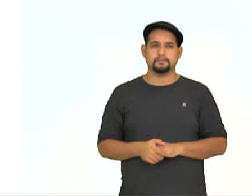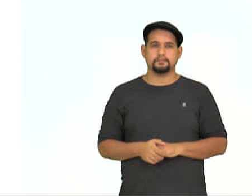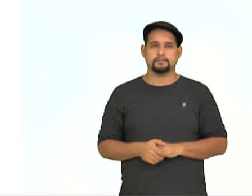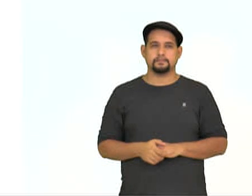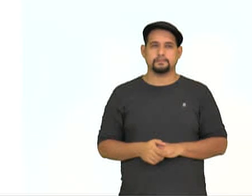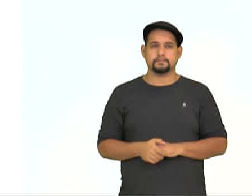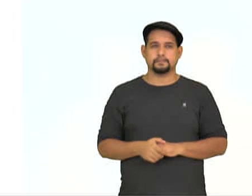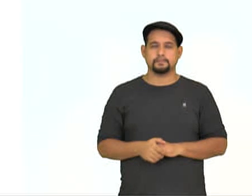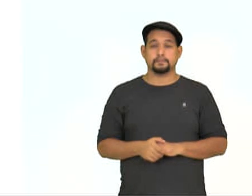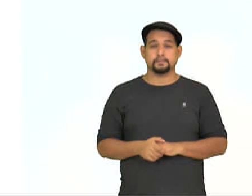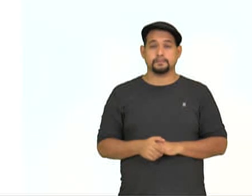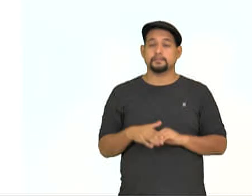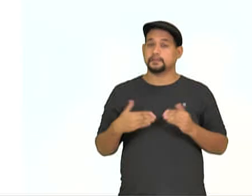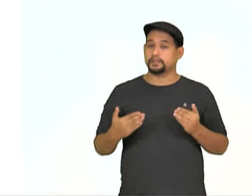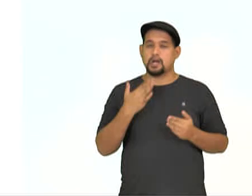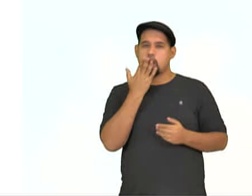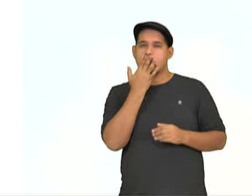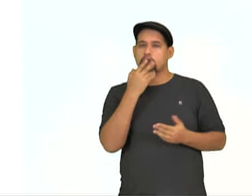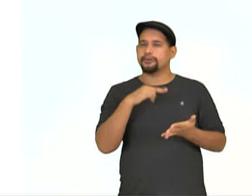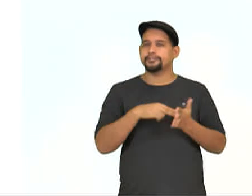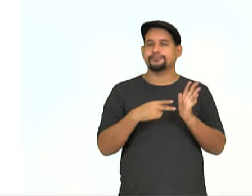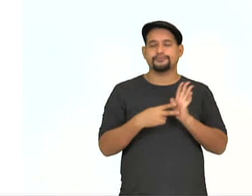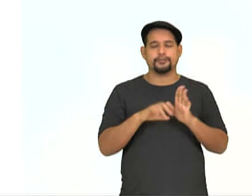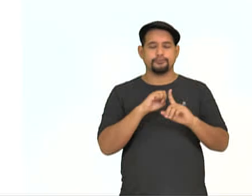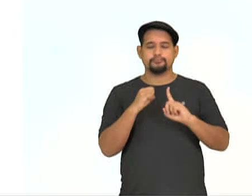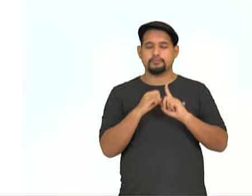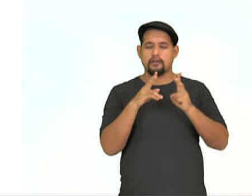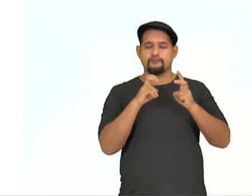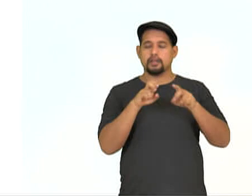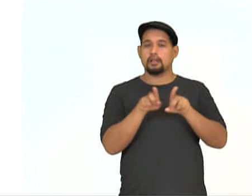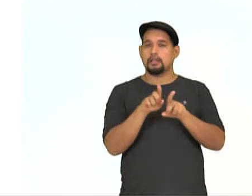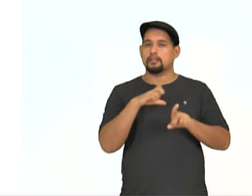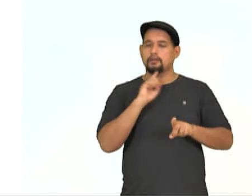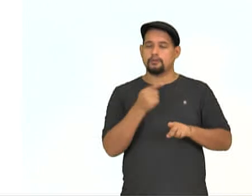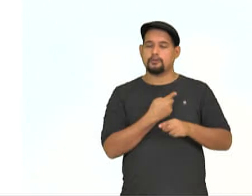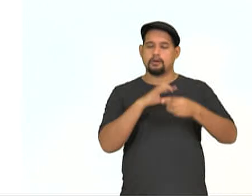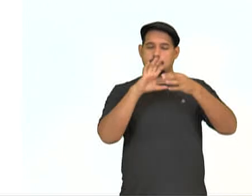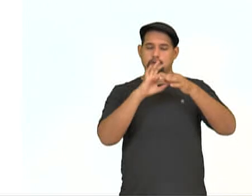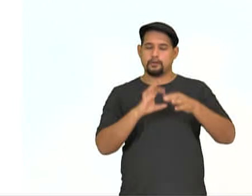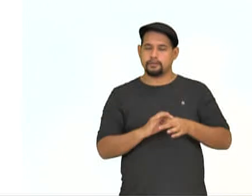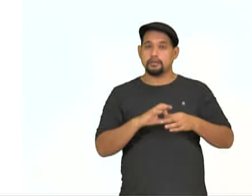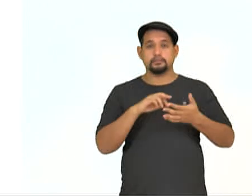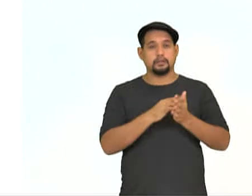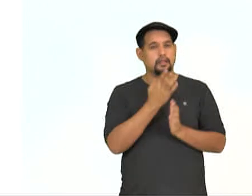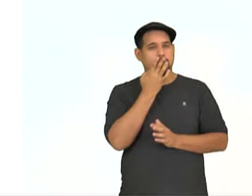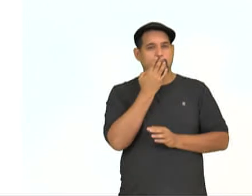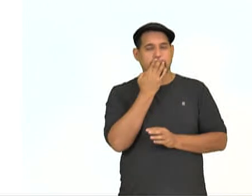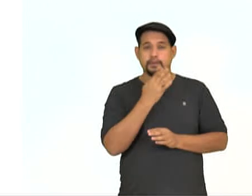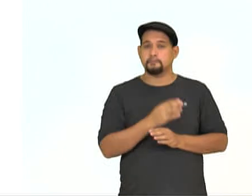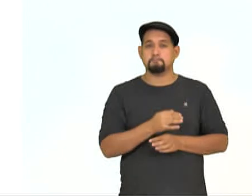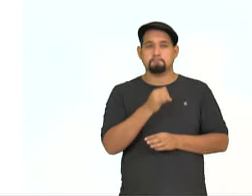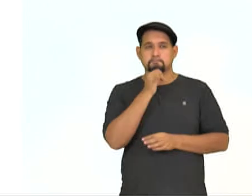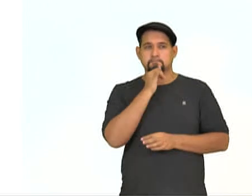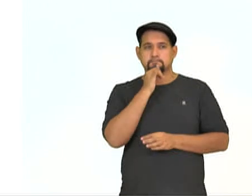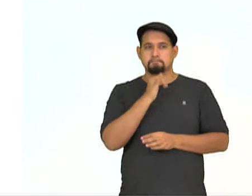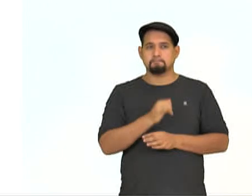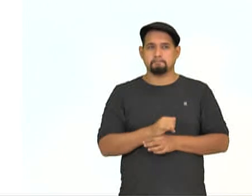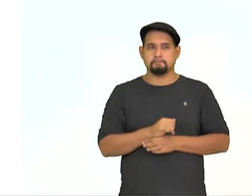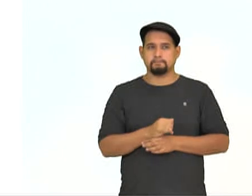A cor é um fenômeno físico e social, ou seja, recebemos no nosso contexto o significado da cor, a interpretação no meio. Exemplos: